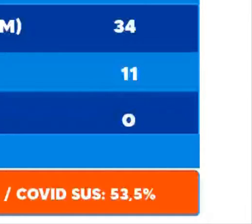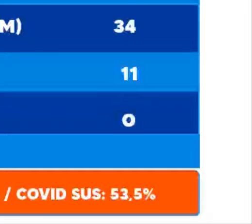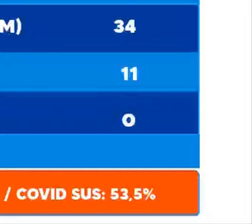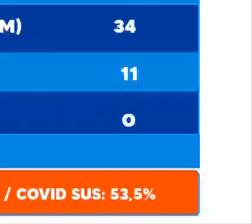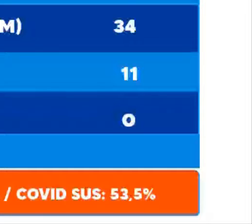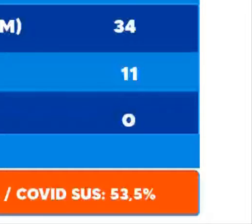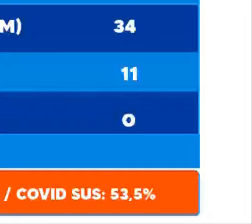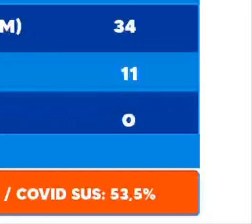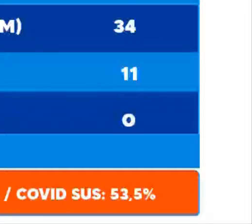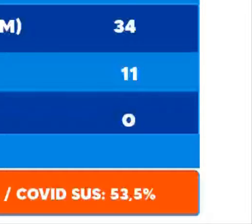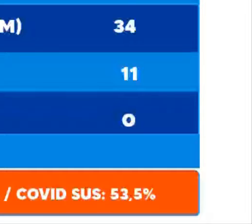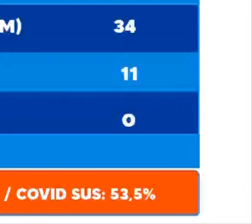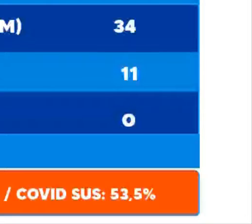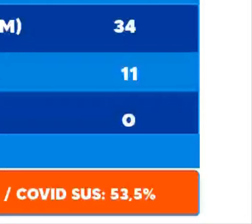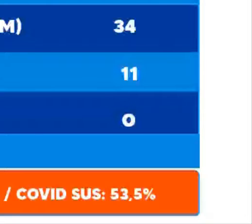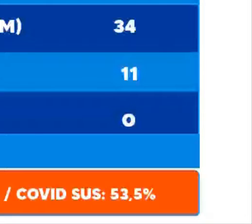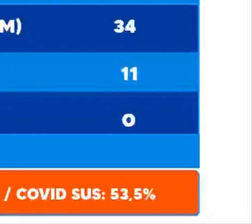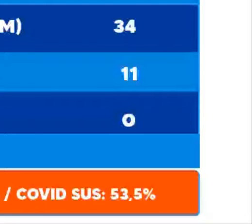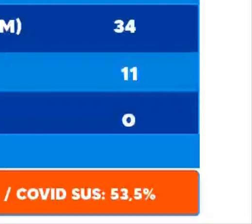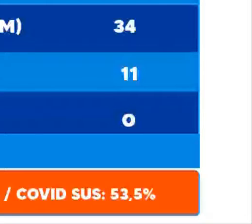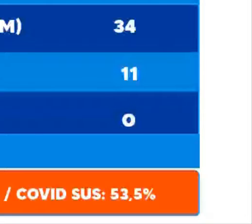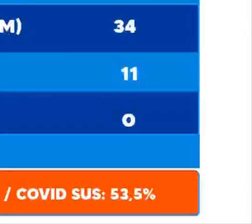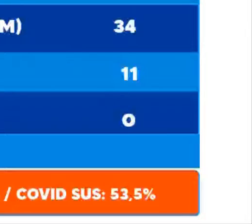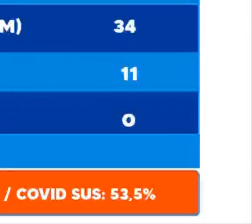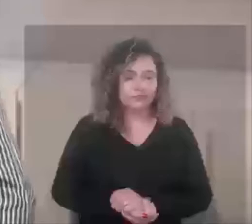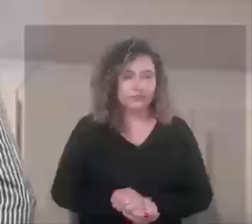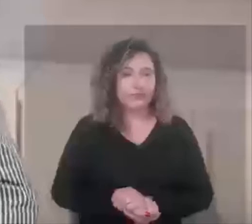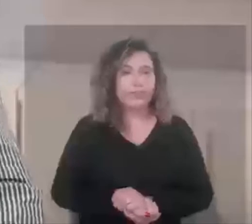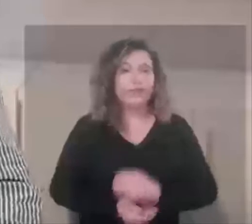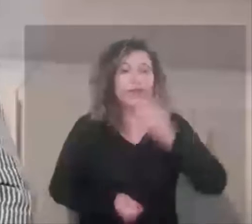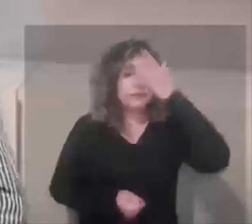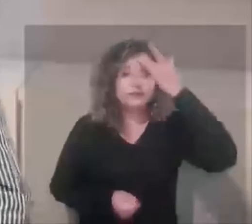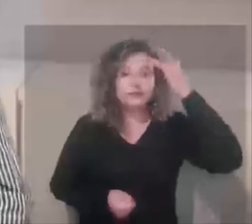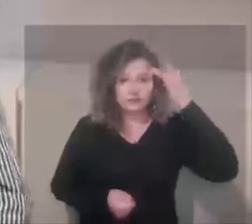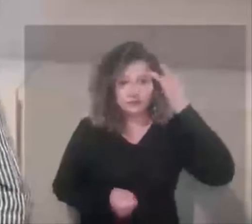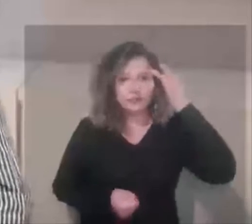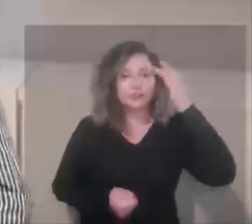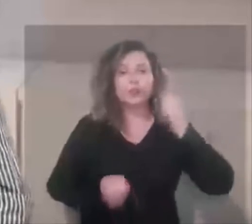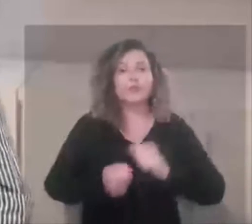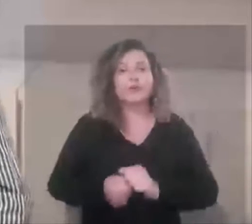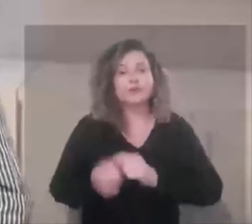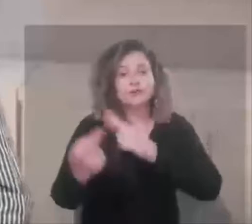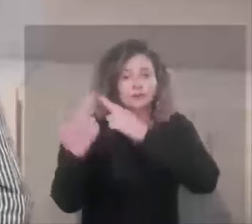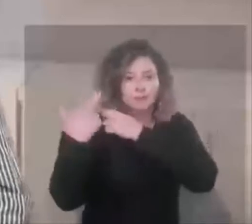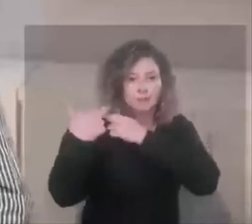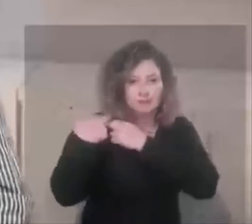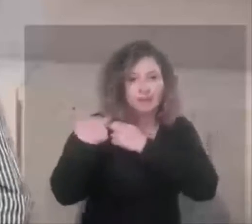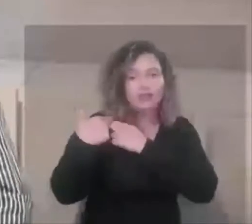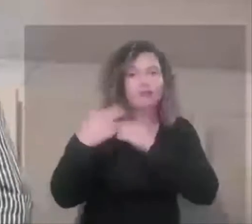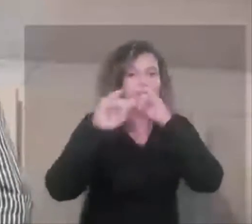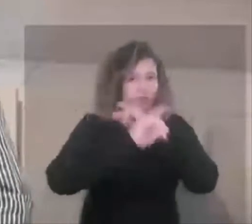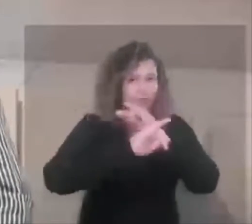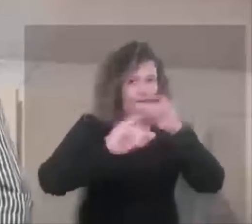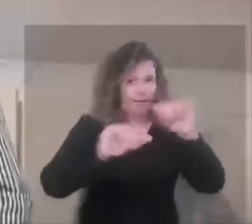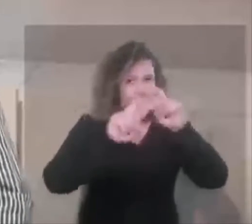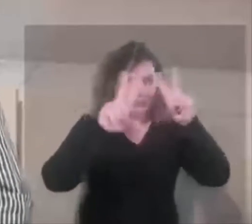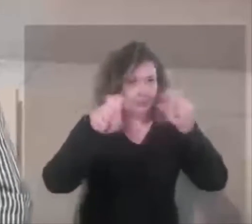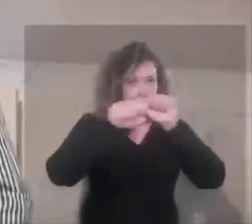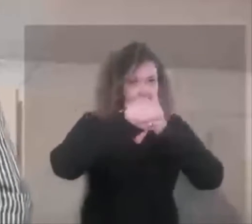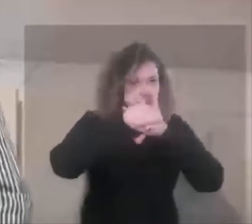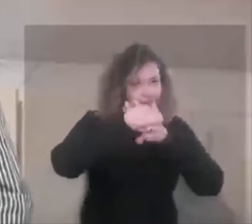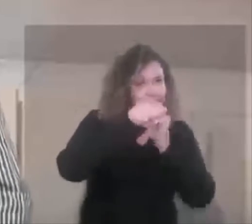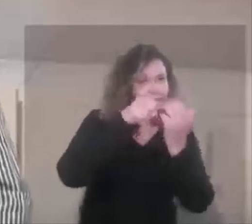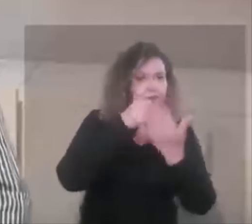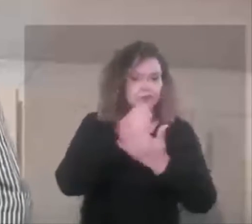SUS, esse índice é hoje de 53,5%. De acordo com a reunião do Comitê Extraordinário Covid-19 do Governo